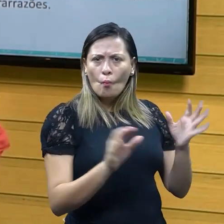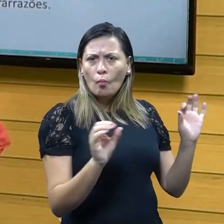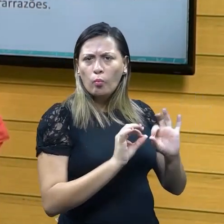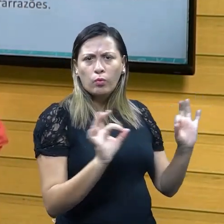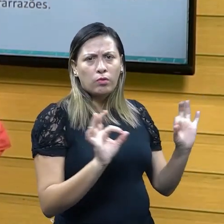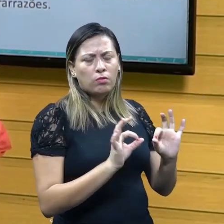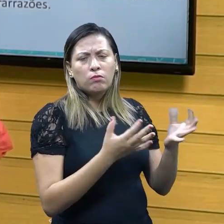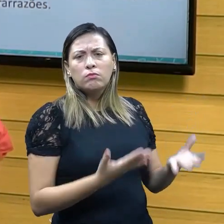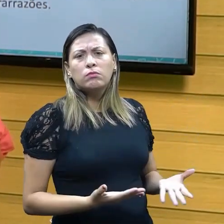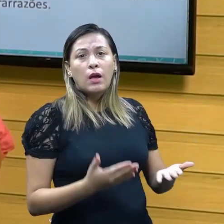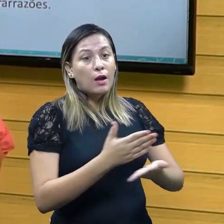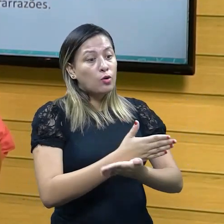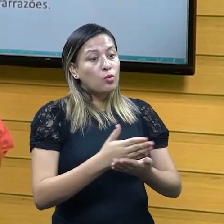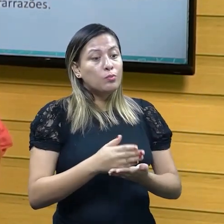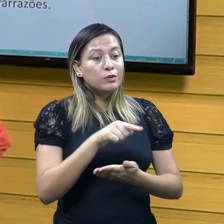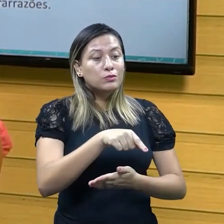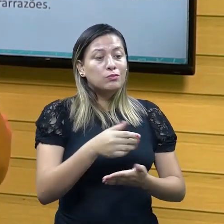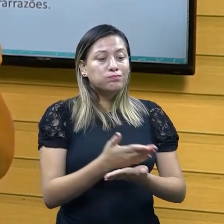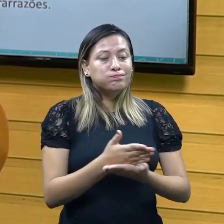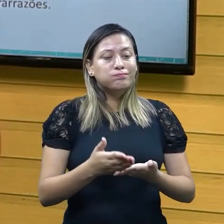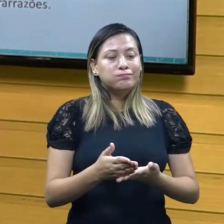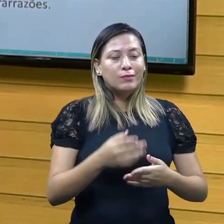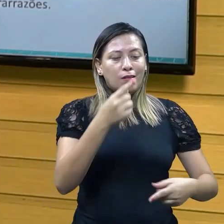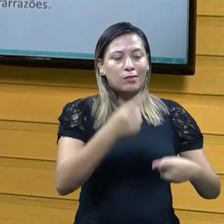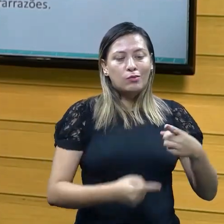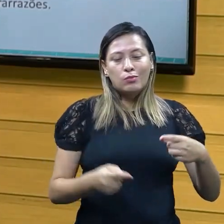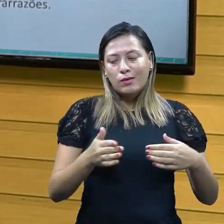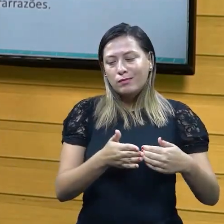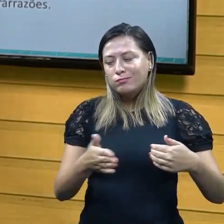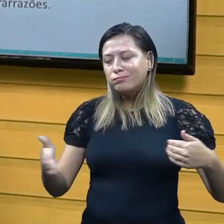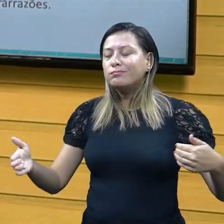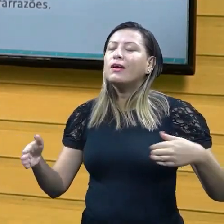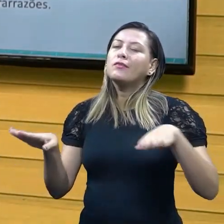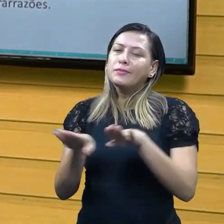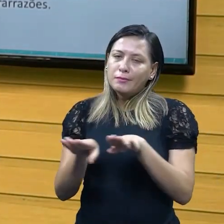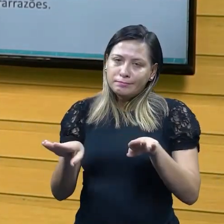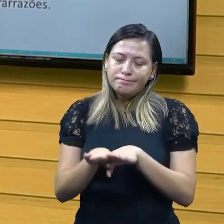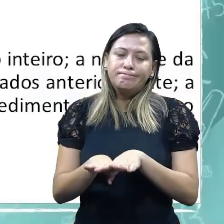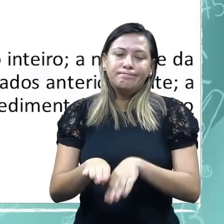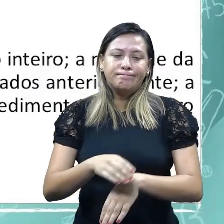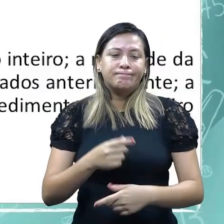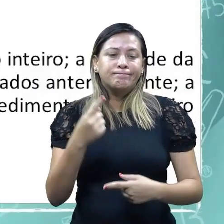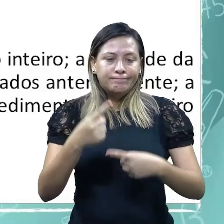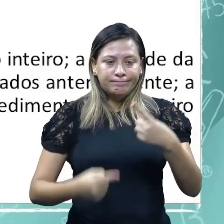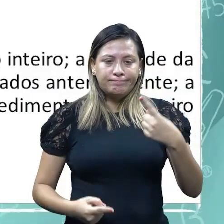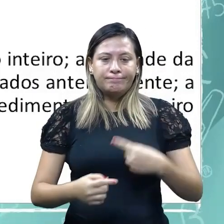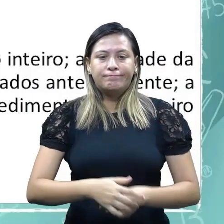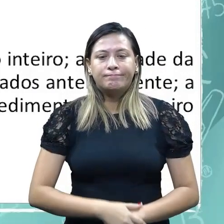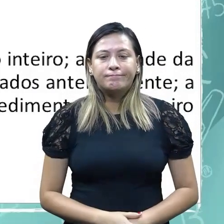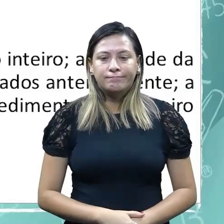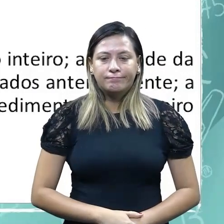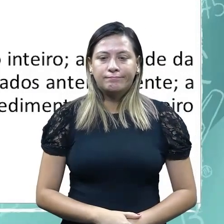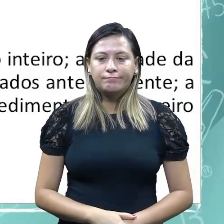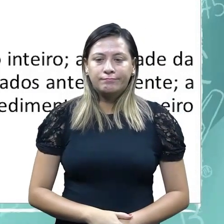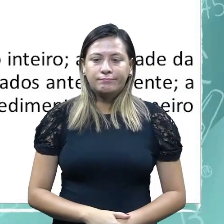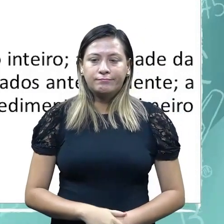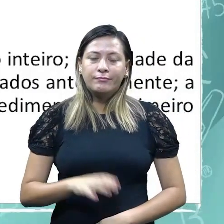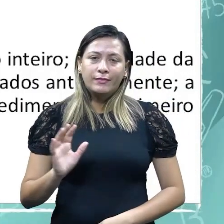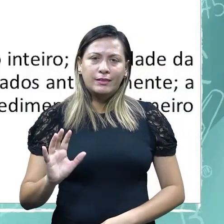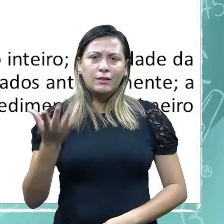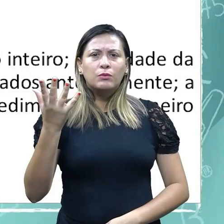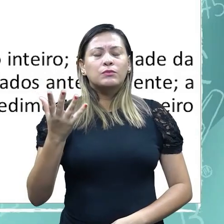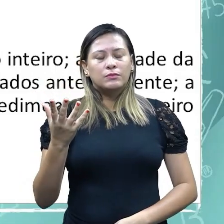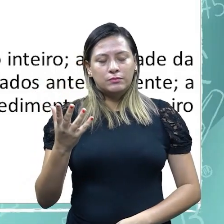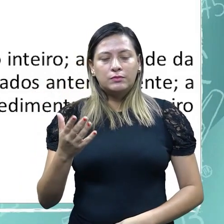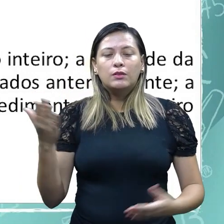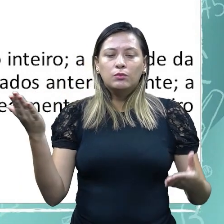nada. Começou na petição. Aí vai todos os atos sendo contaminados. Então, se a nulidade ocorreu no primeiro